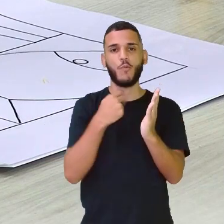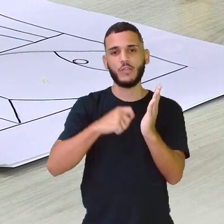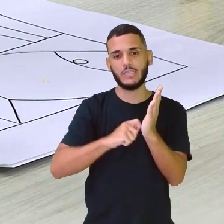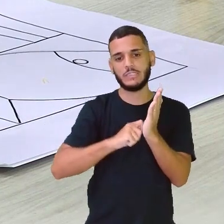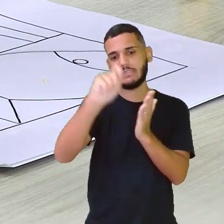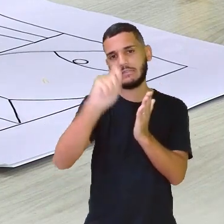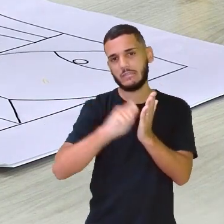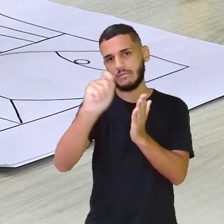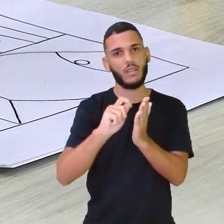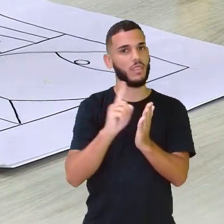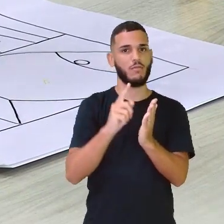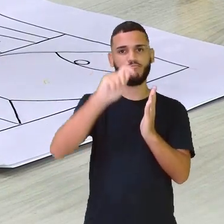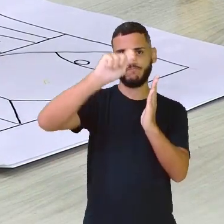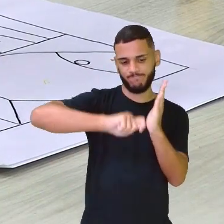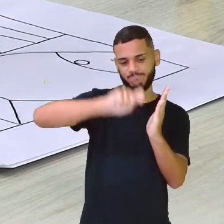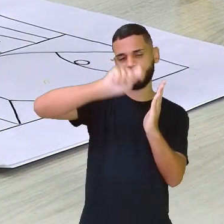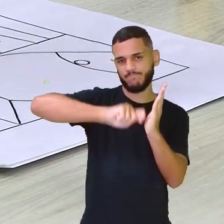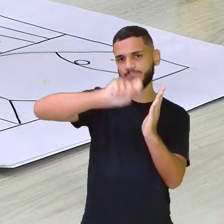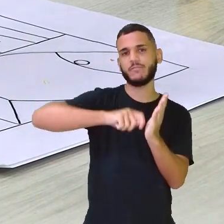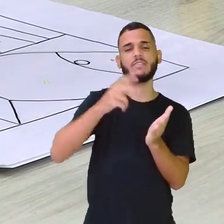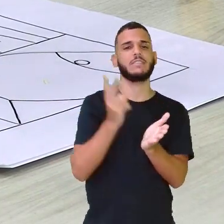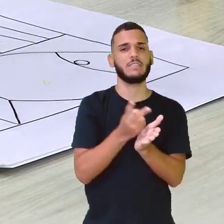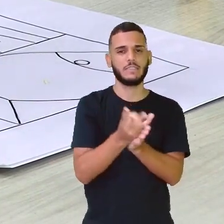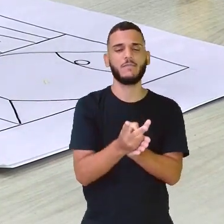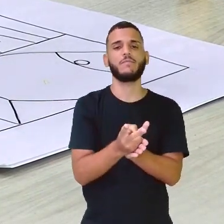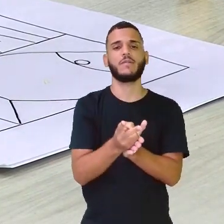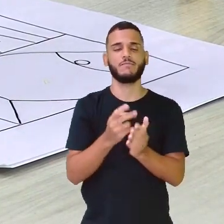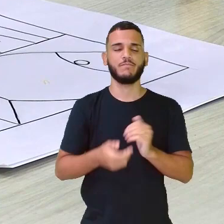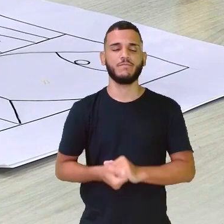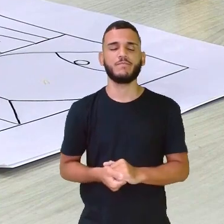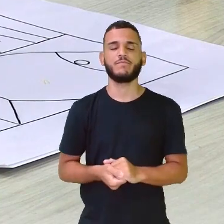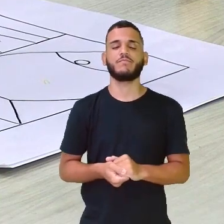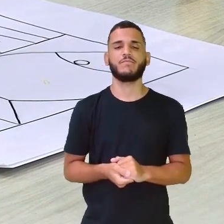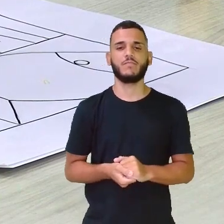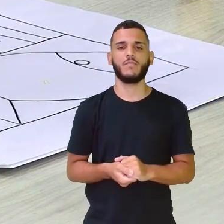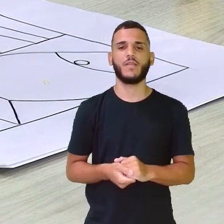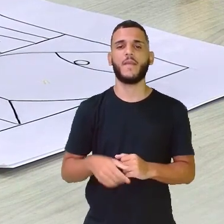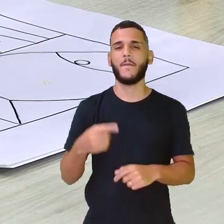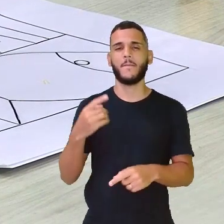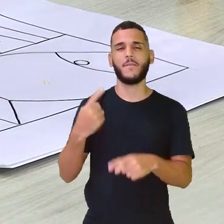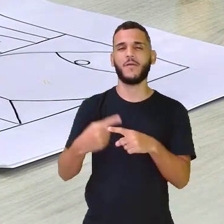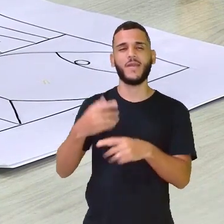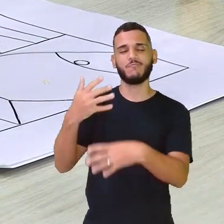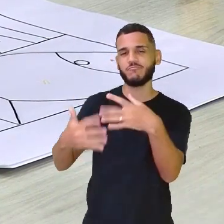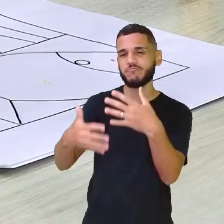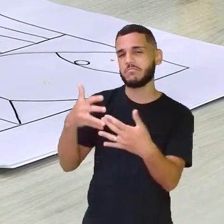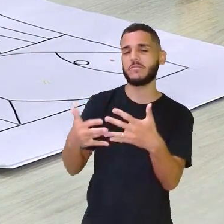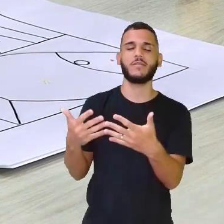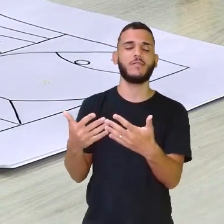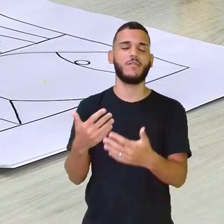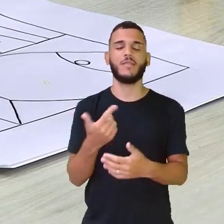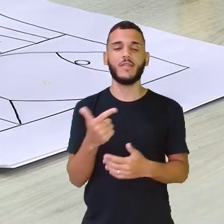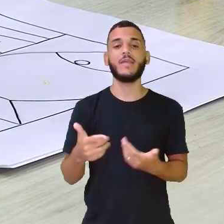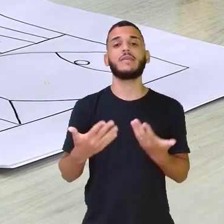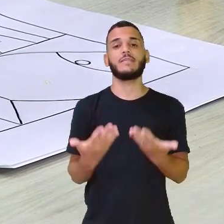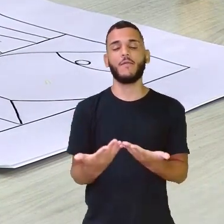aí fica um pouco confuso o desenho e não dá o efeito legal que a gente gostaria, né? O